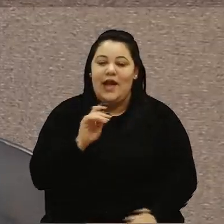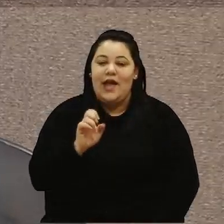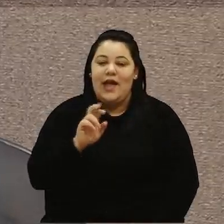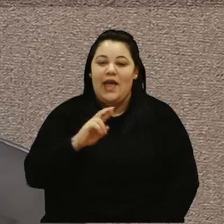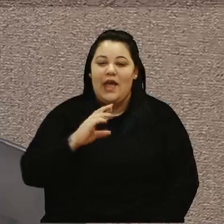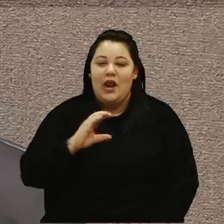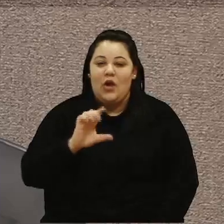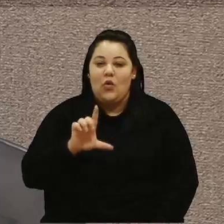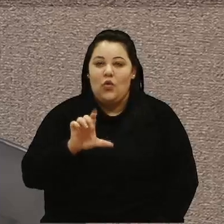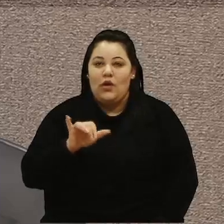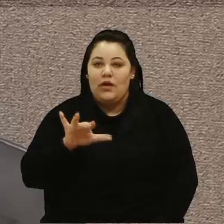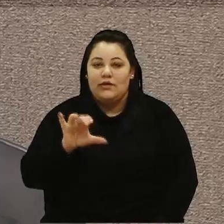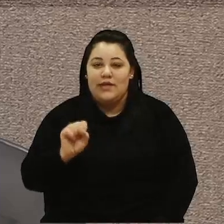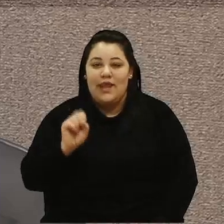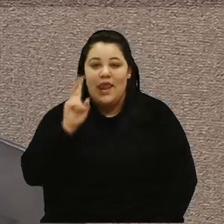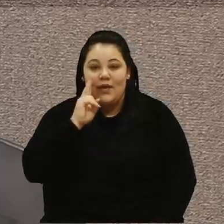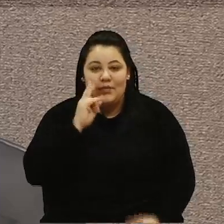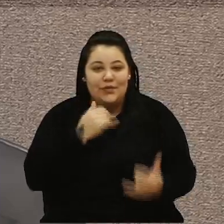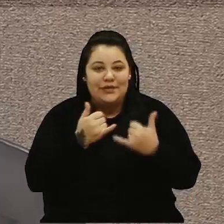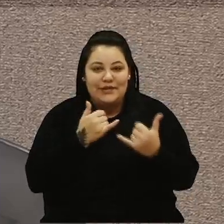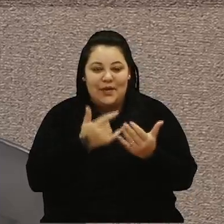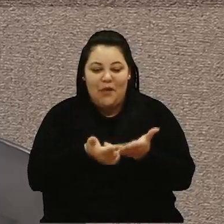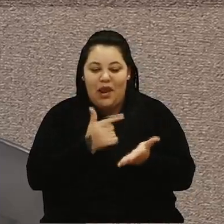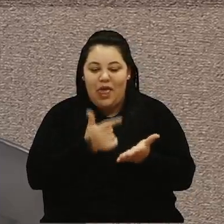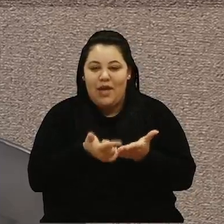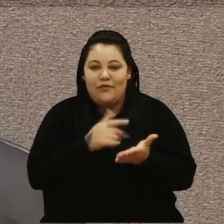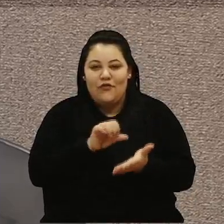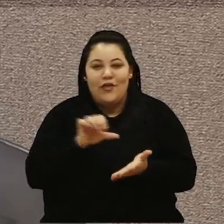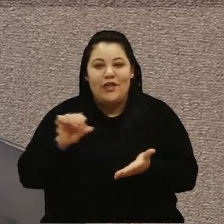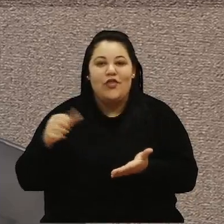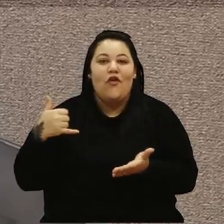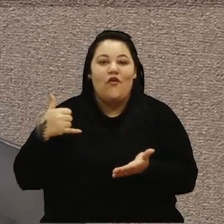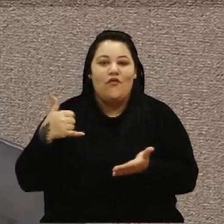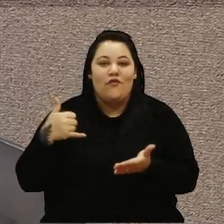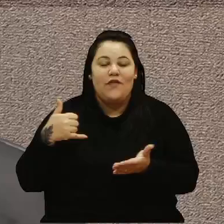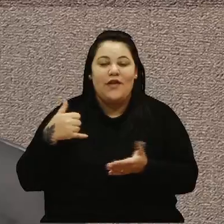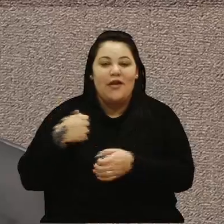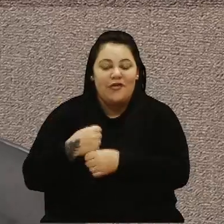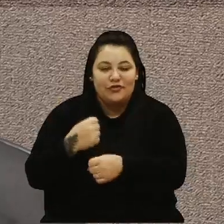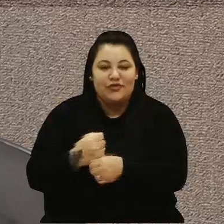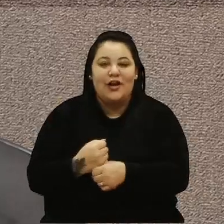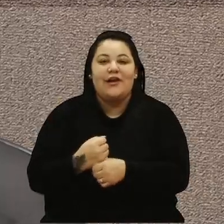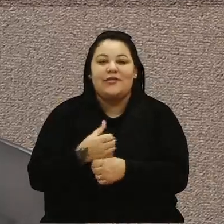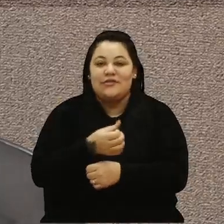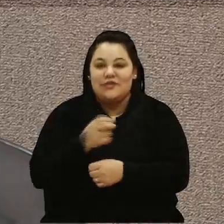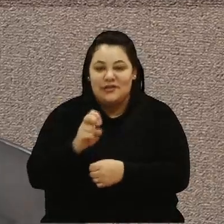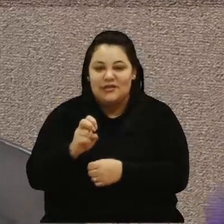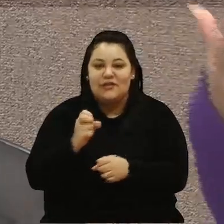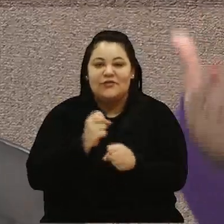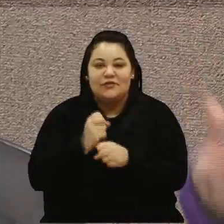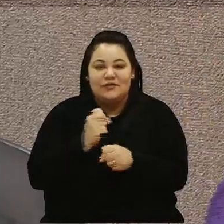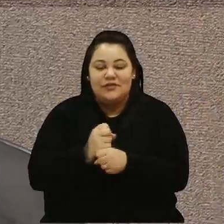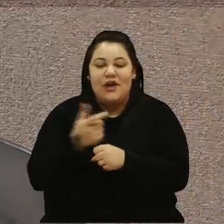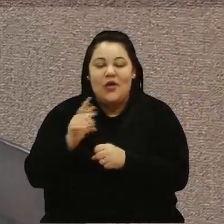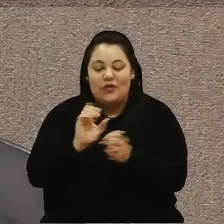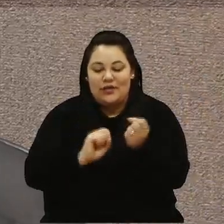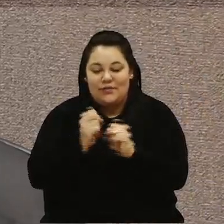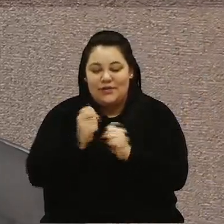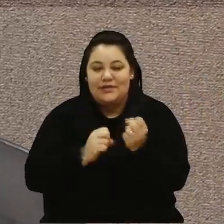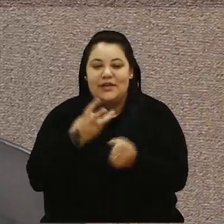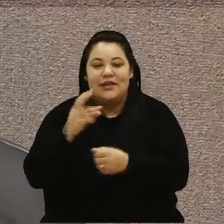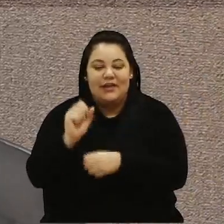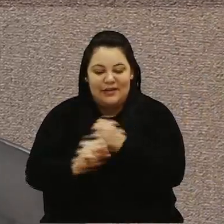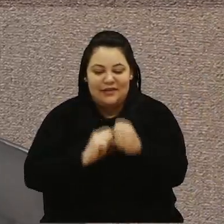exemplo, 99 anos de existência, a Metalúrgica Buzin, 55, Interface Comunicação e Eventos, celebrando seus 30 anos,